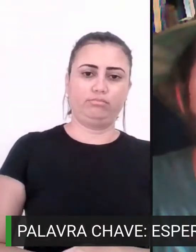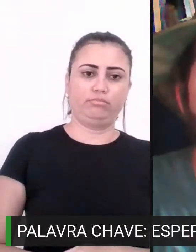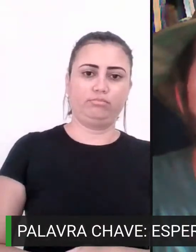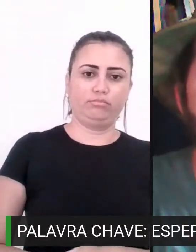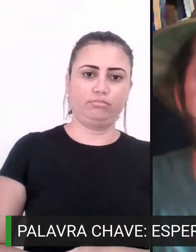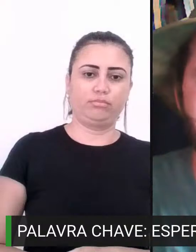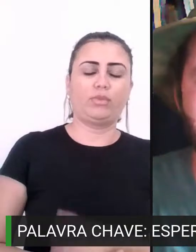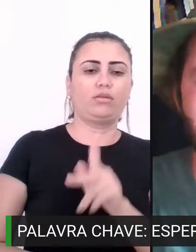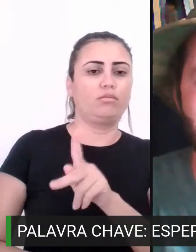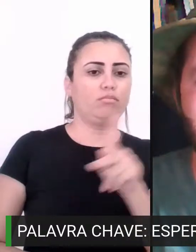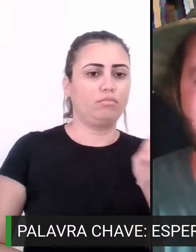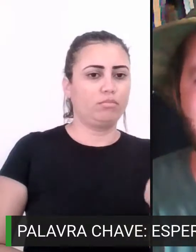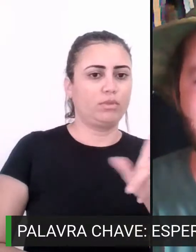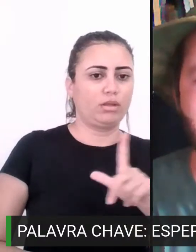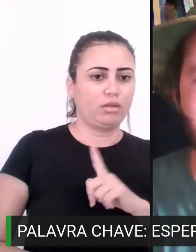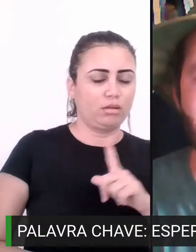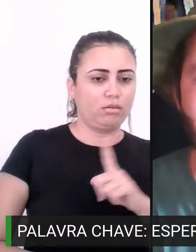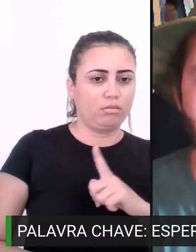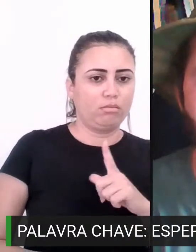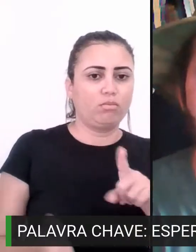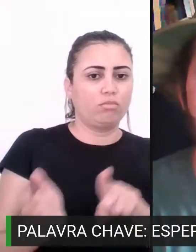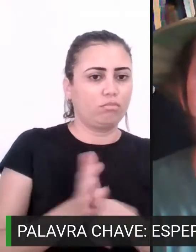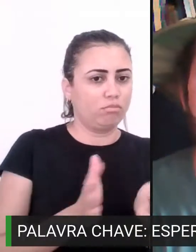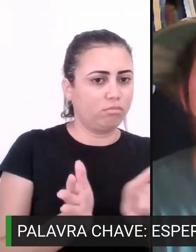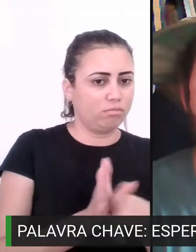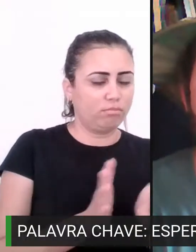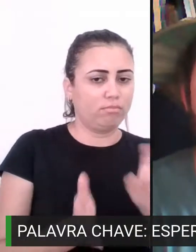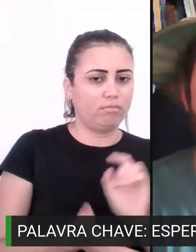Bom, professor, tem uma pergunta.